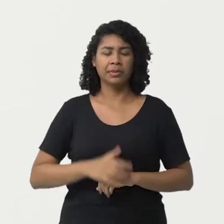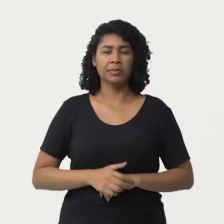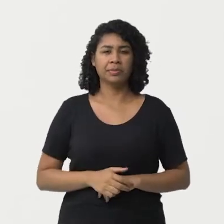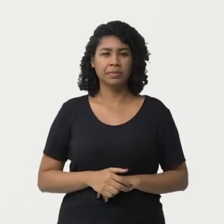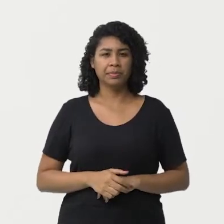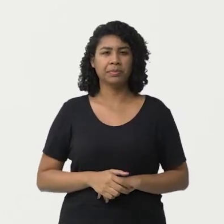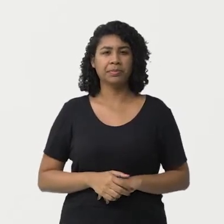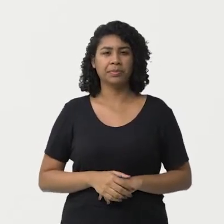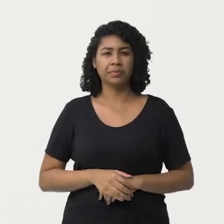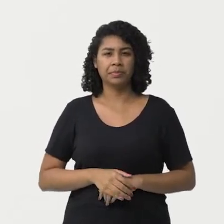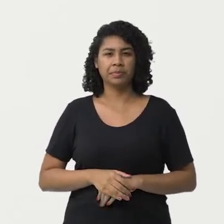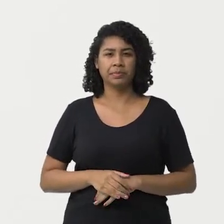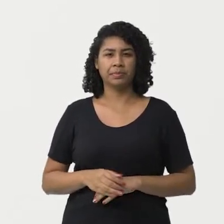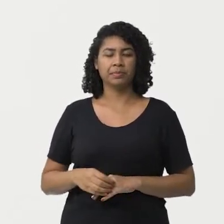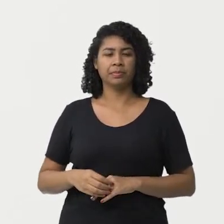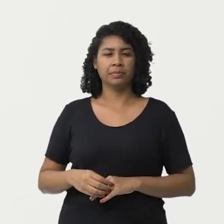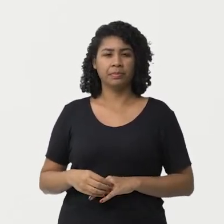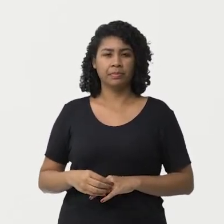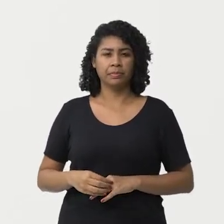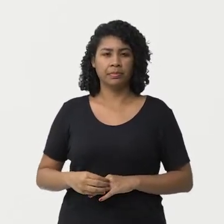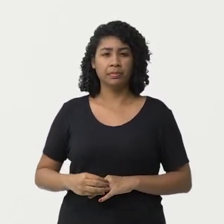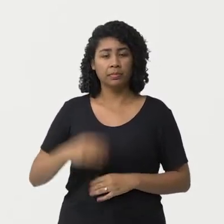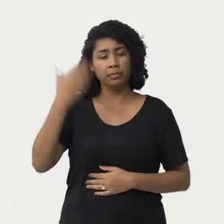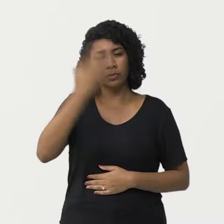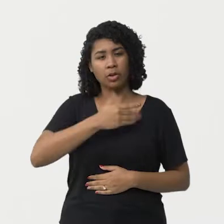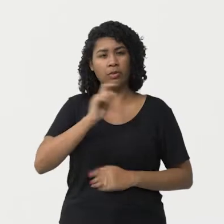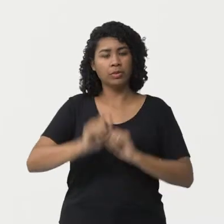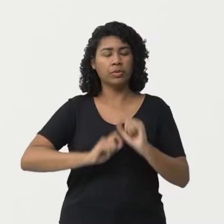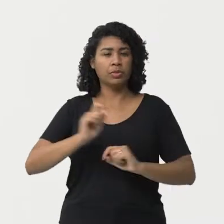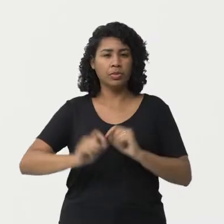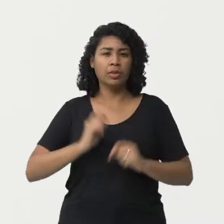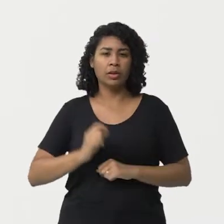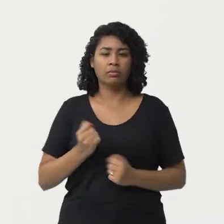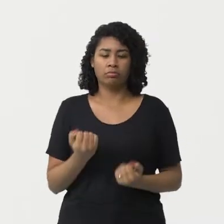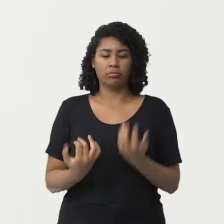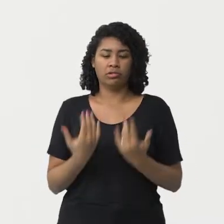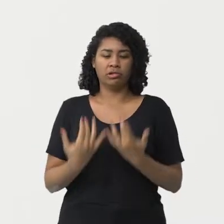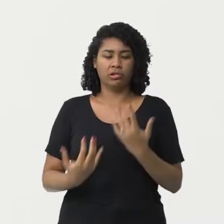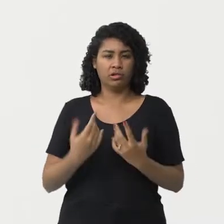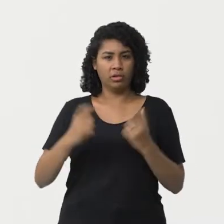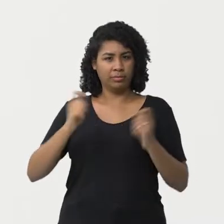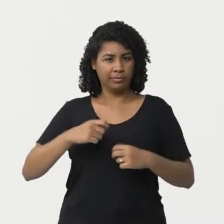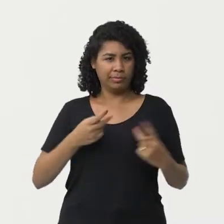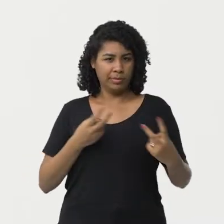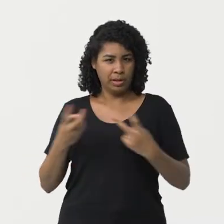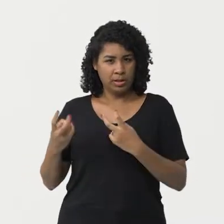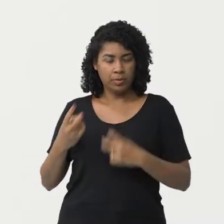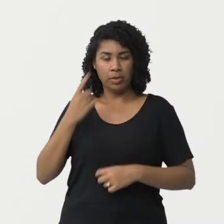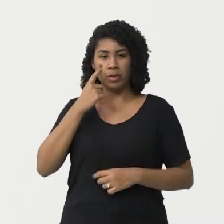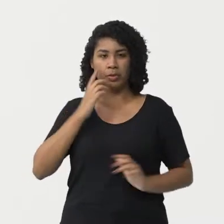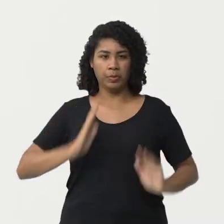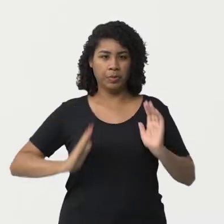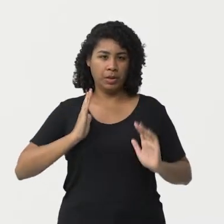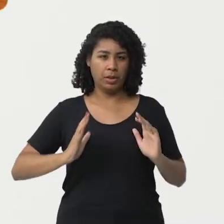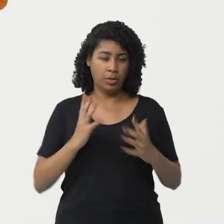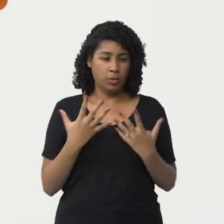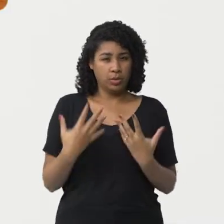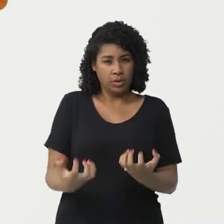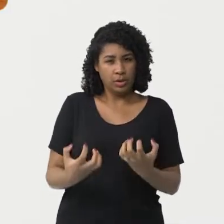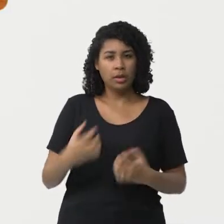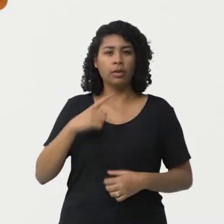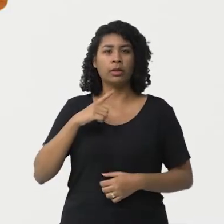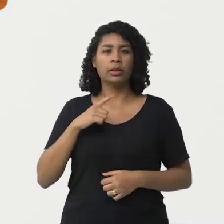gramíneas. Presta atenção, evidências de queimadas. Aí a gente passa a continuar no nosso texto. Na estação da seca, as